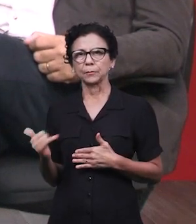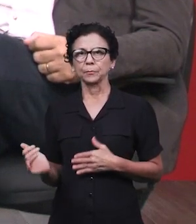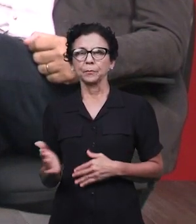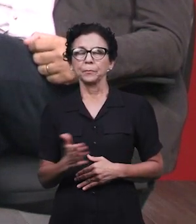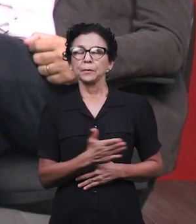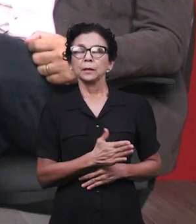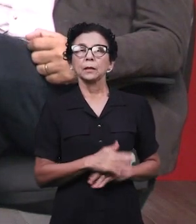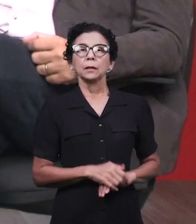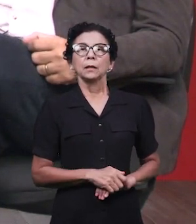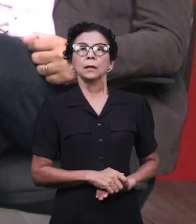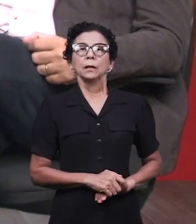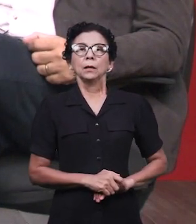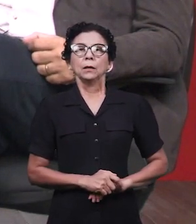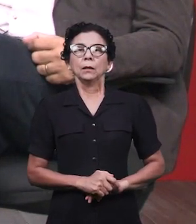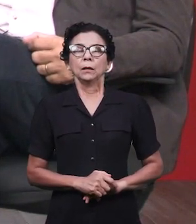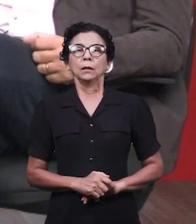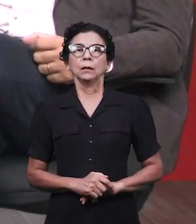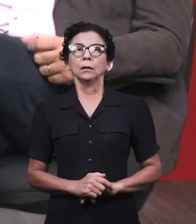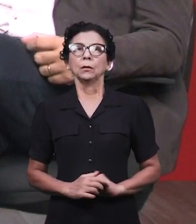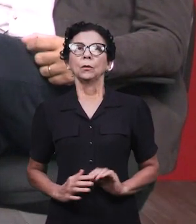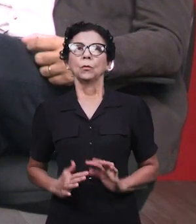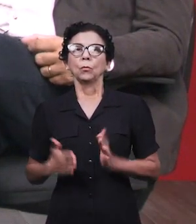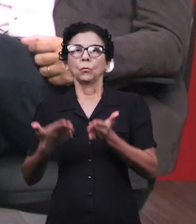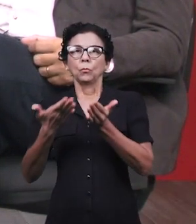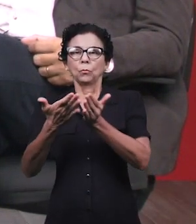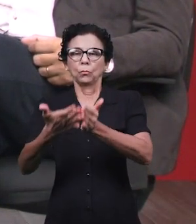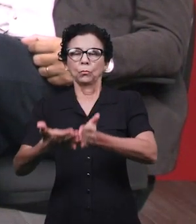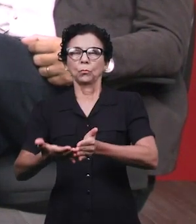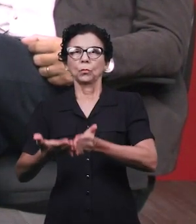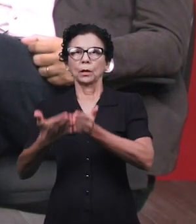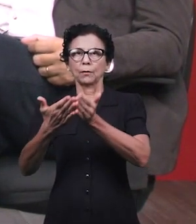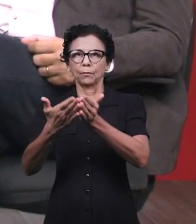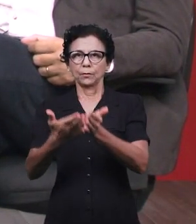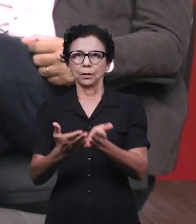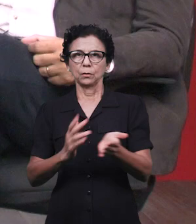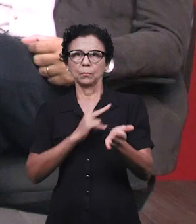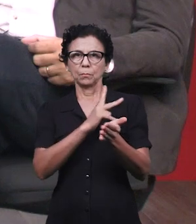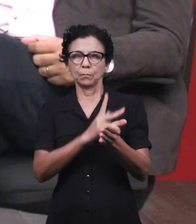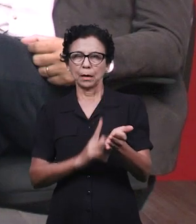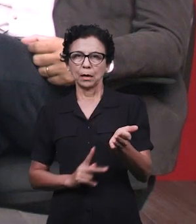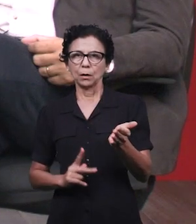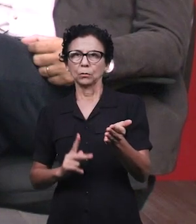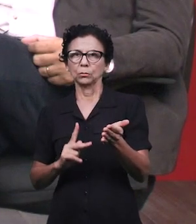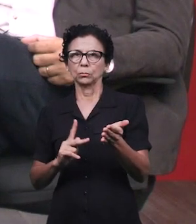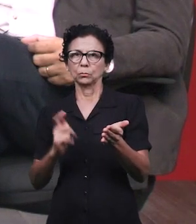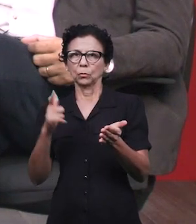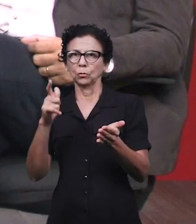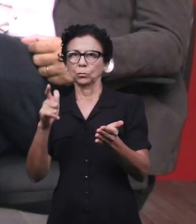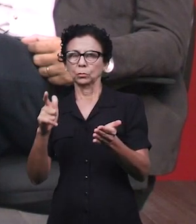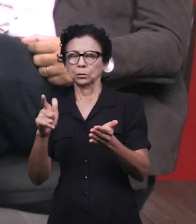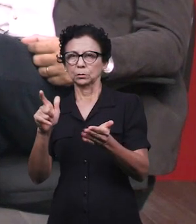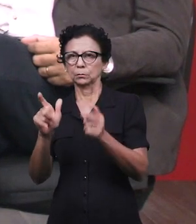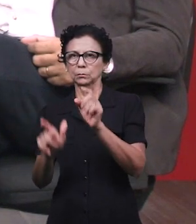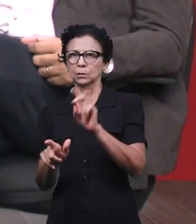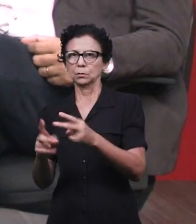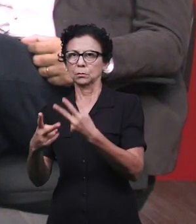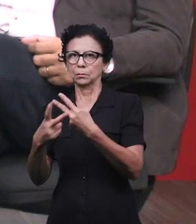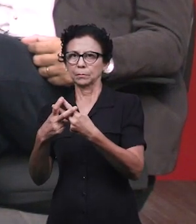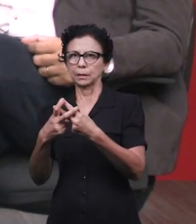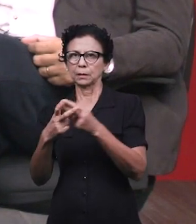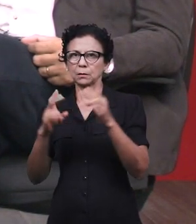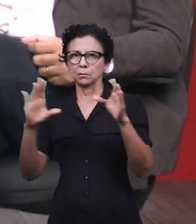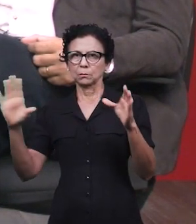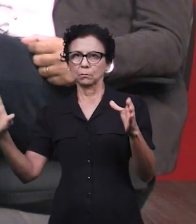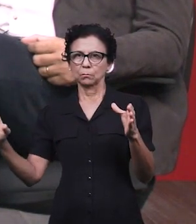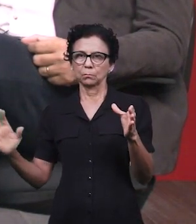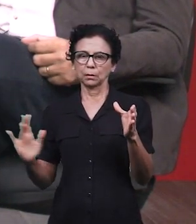mas foi ele que escreveu o livro de Atos. Então, ele estava junto do navio. E Aristarco de Macedônia estava